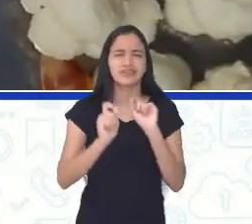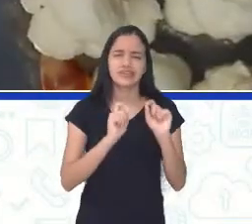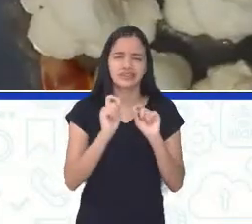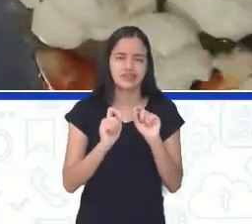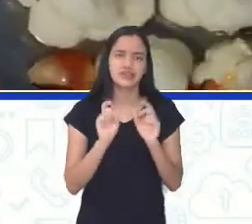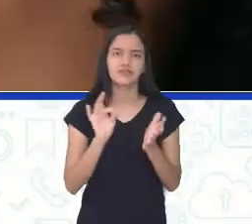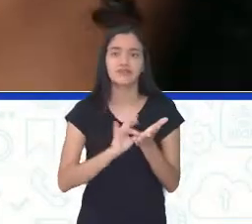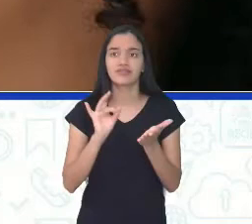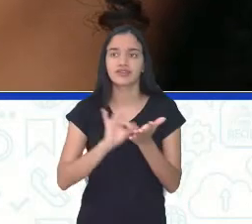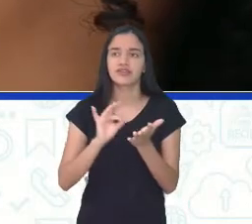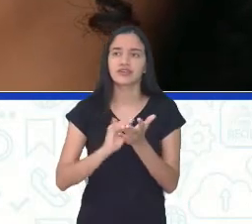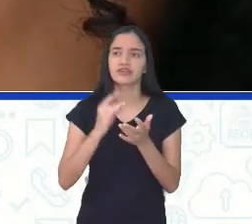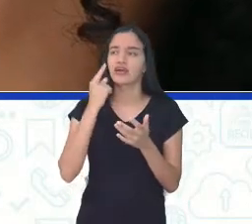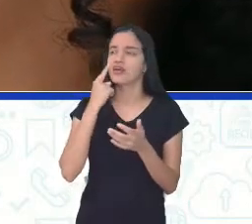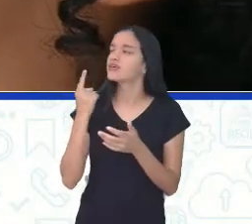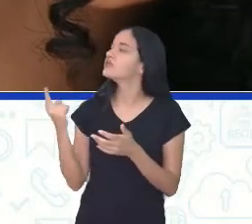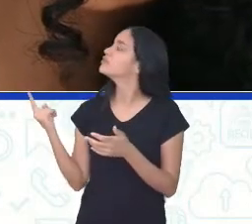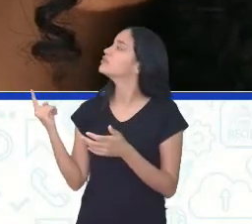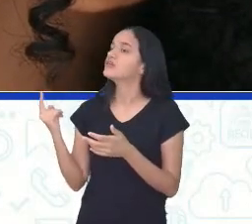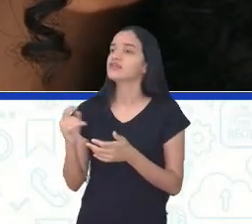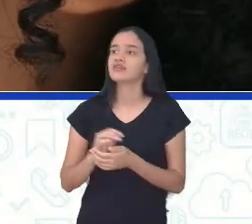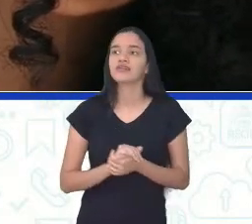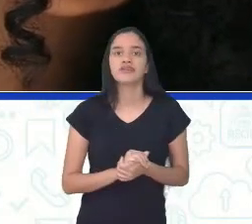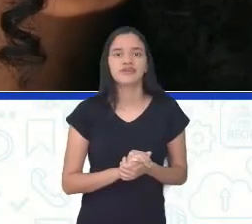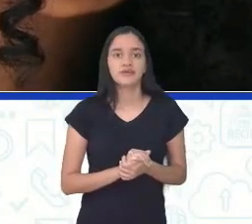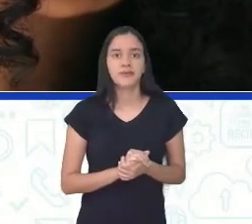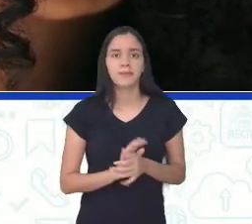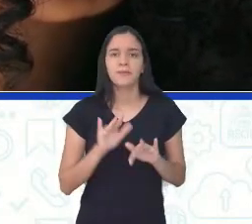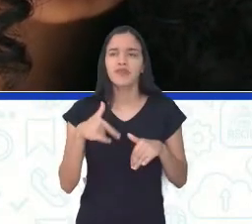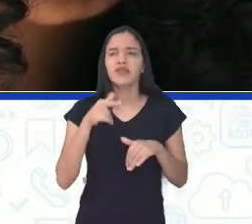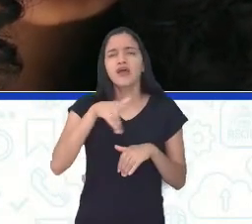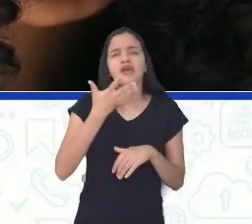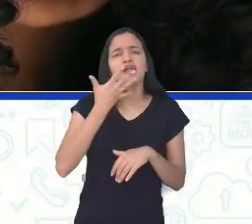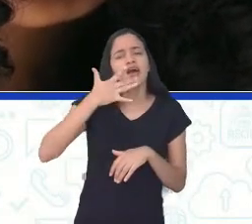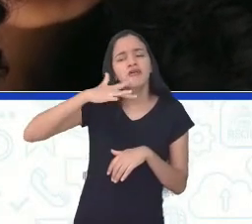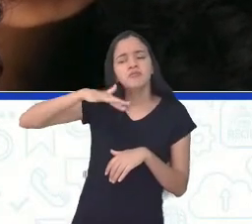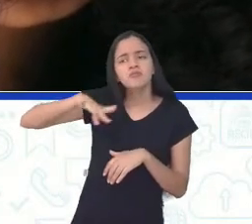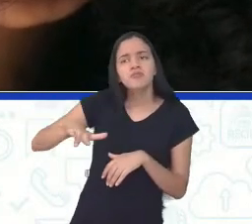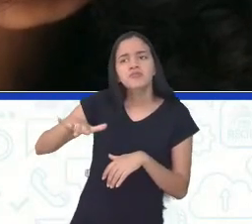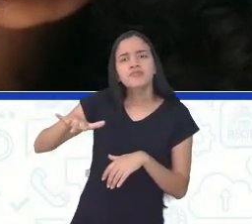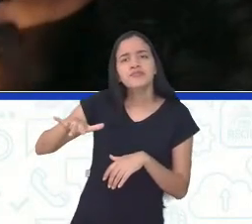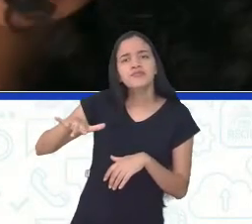fato? Vamos ver agora mais um. E essa criança?